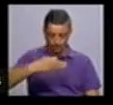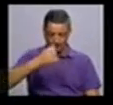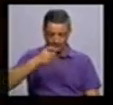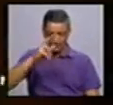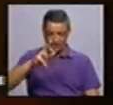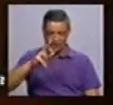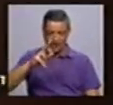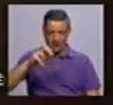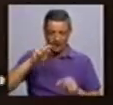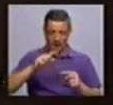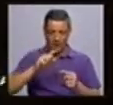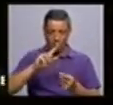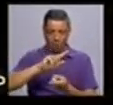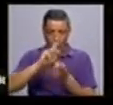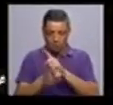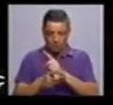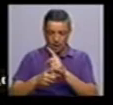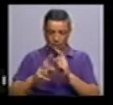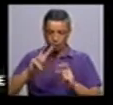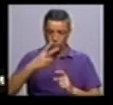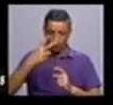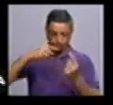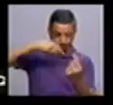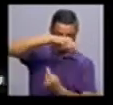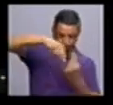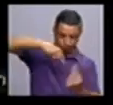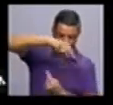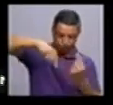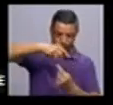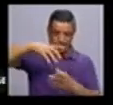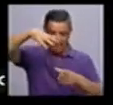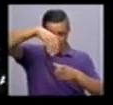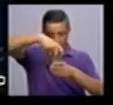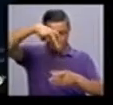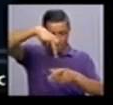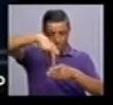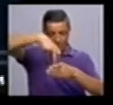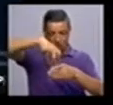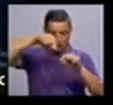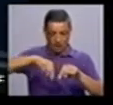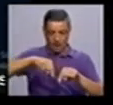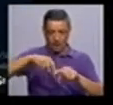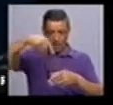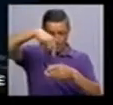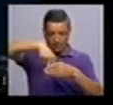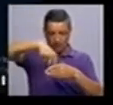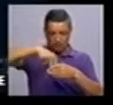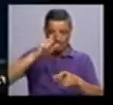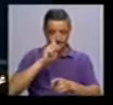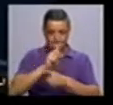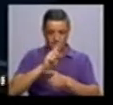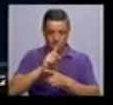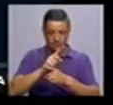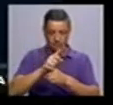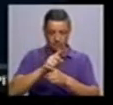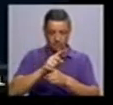uma órbita retrógrada. 2 delas são mais interiores e rodam na mesma direção de Júpiter. E depois há